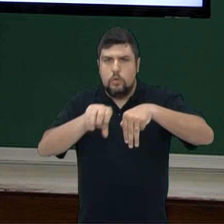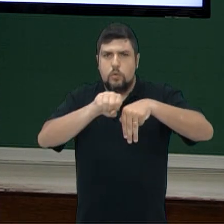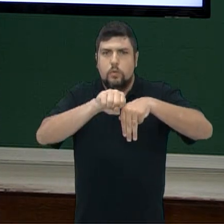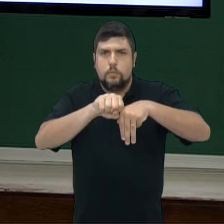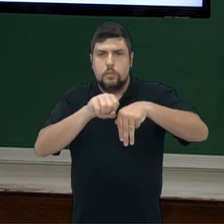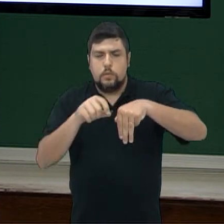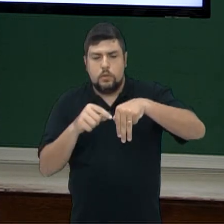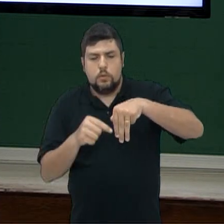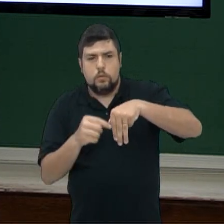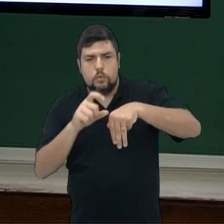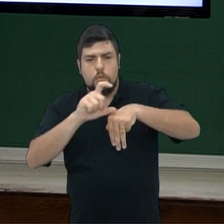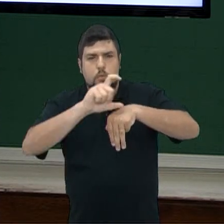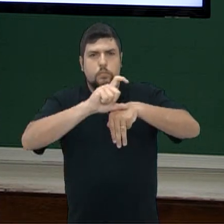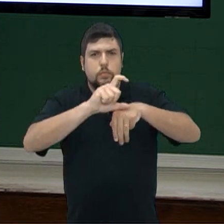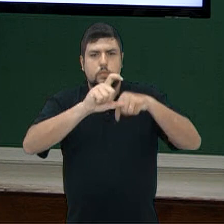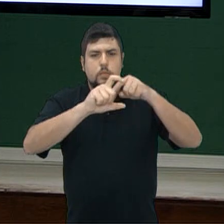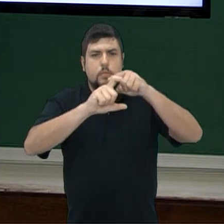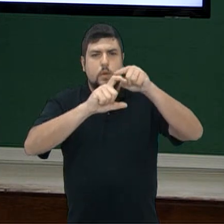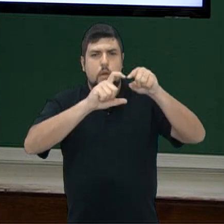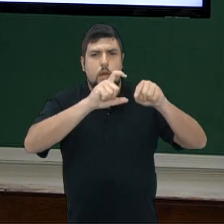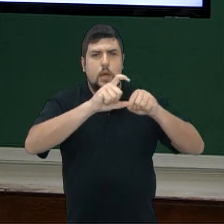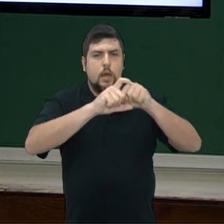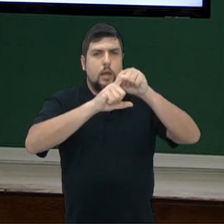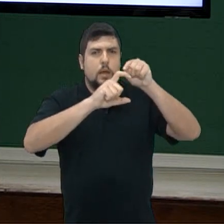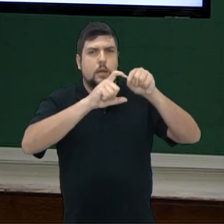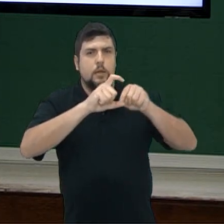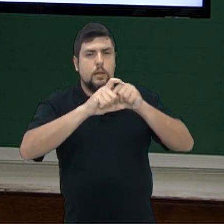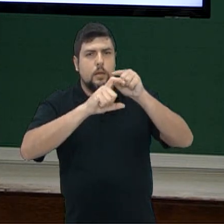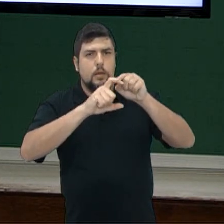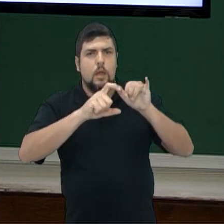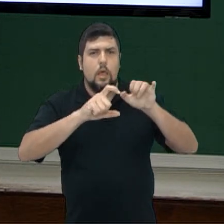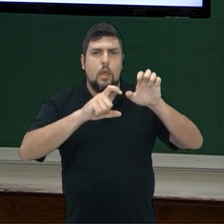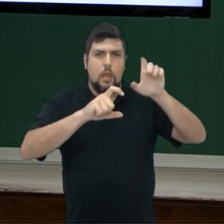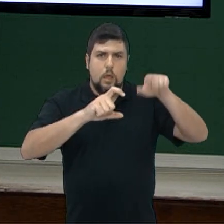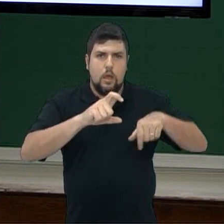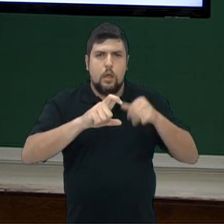base composta de um circuito elétrico, né, que regula